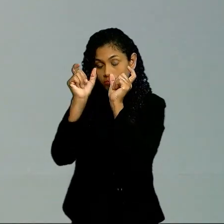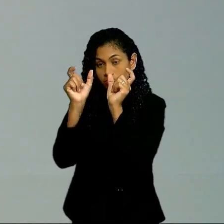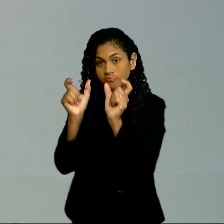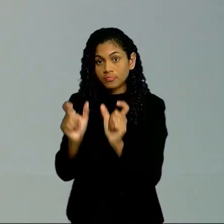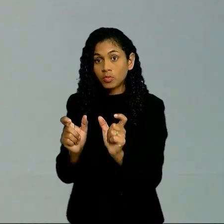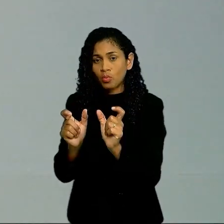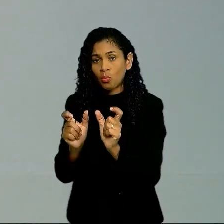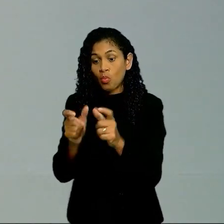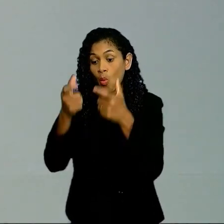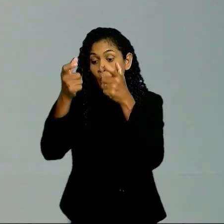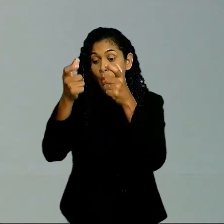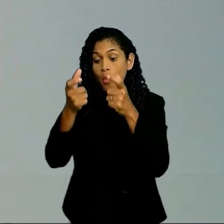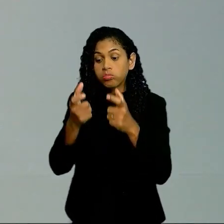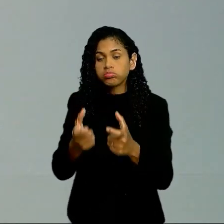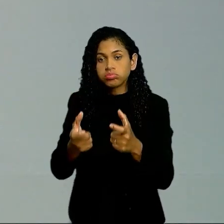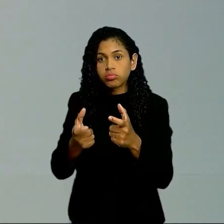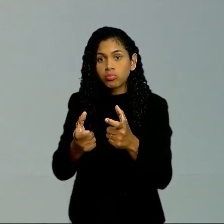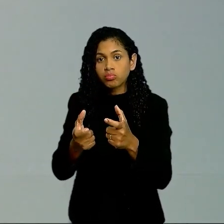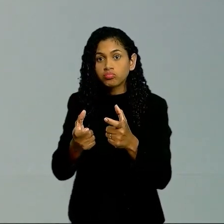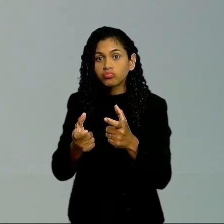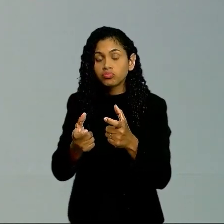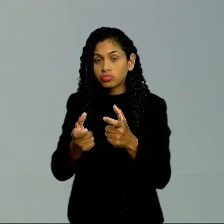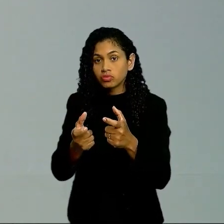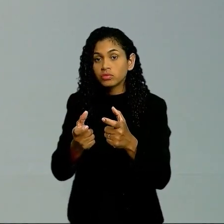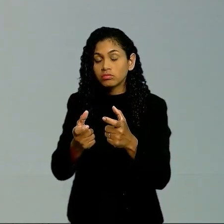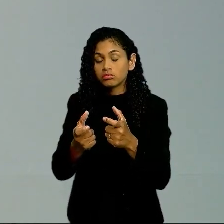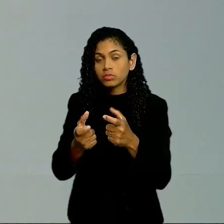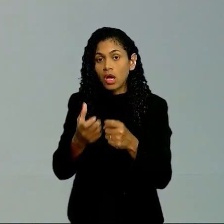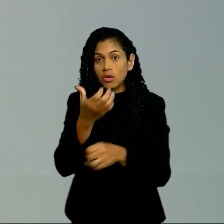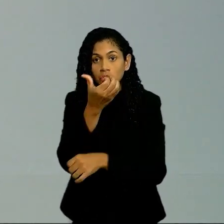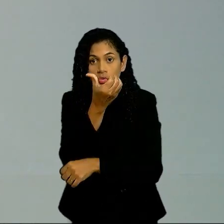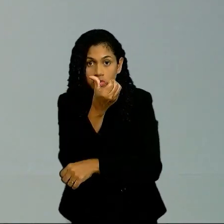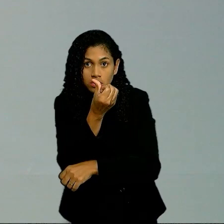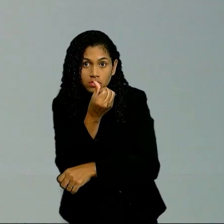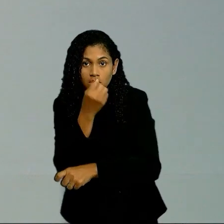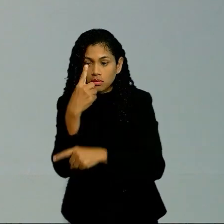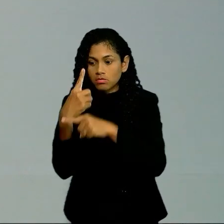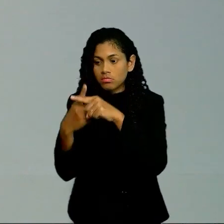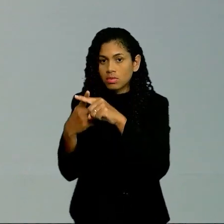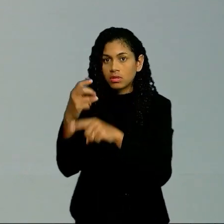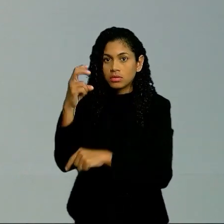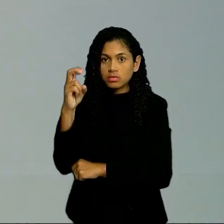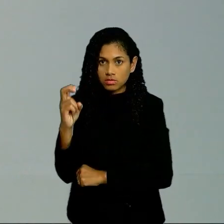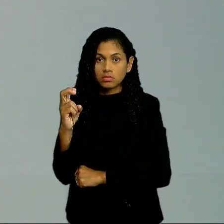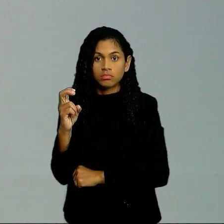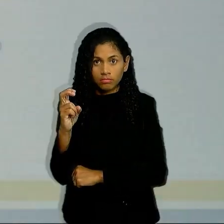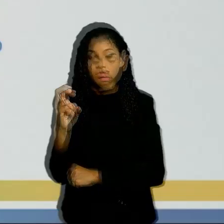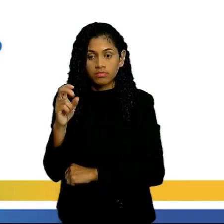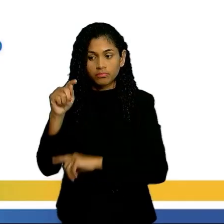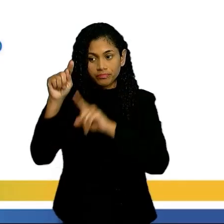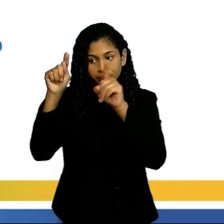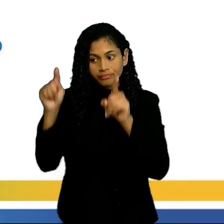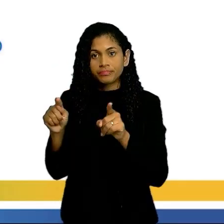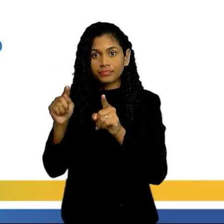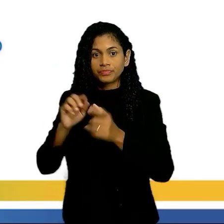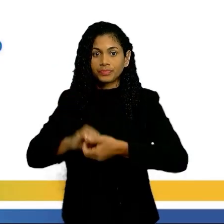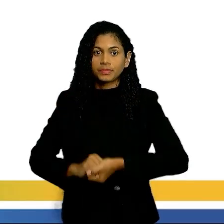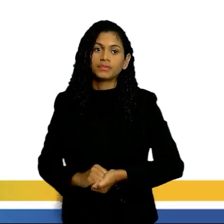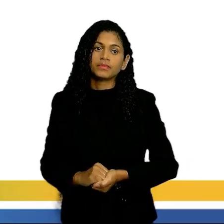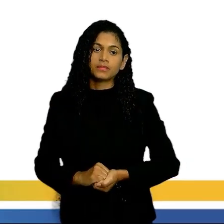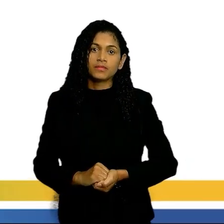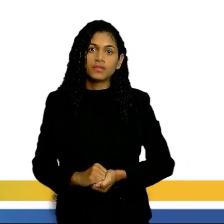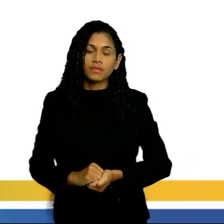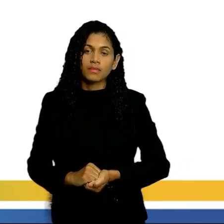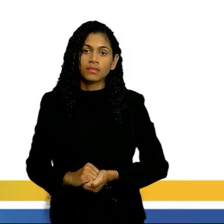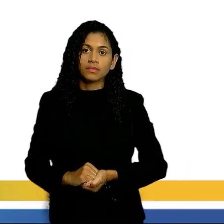mais 6. Tem que ter todo um cuidado, naquele momento ali, dos dois parênteses. Tudo bem? Então, vejamos